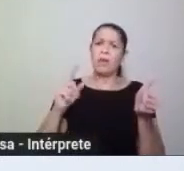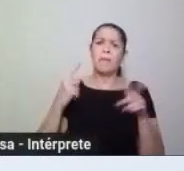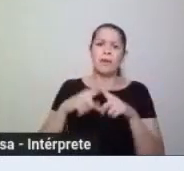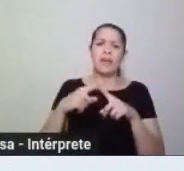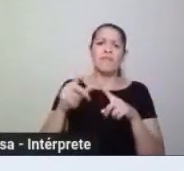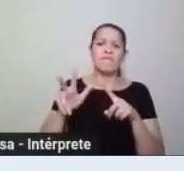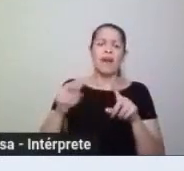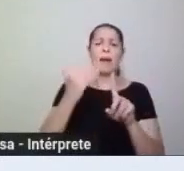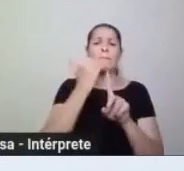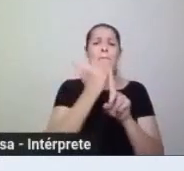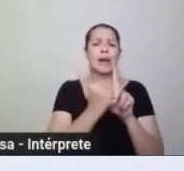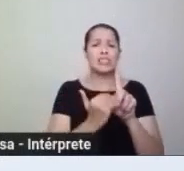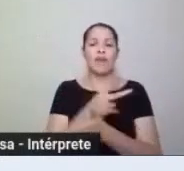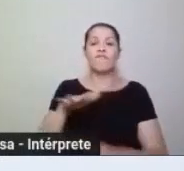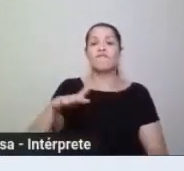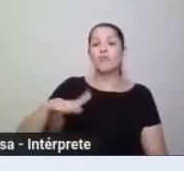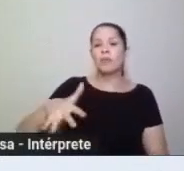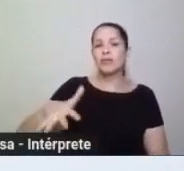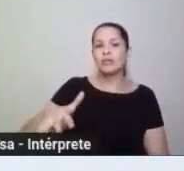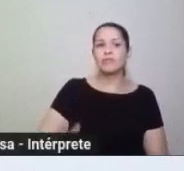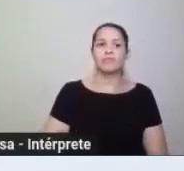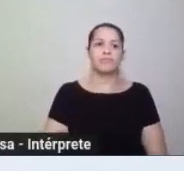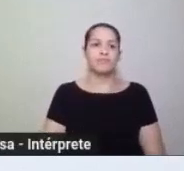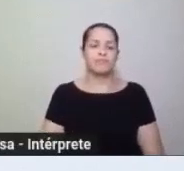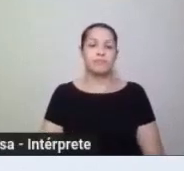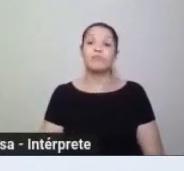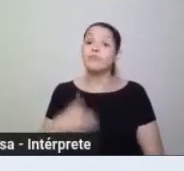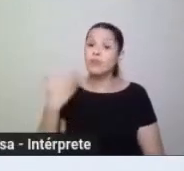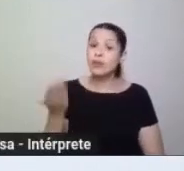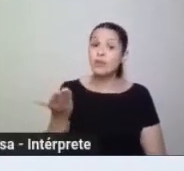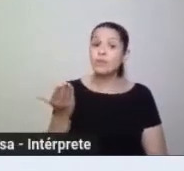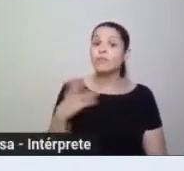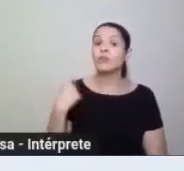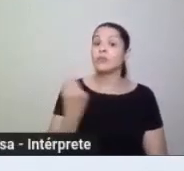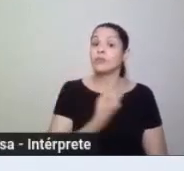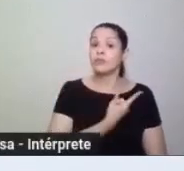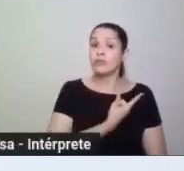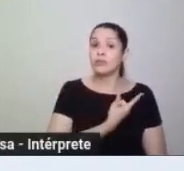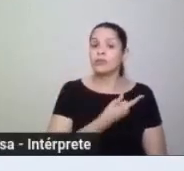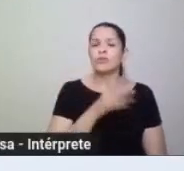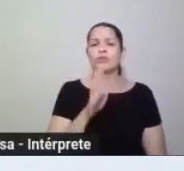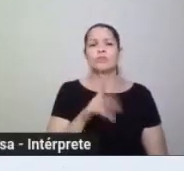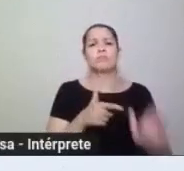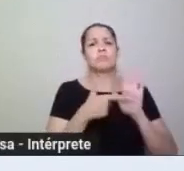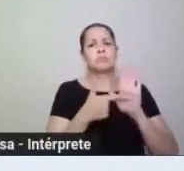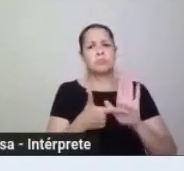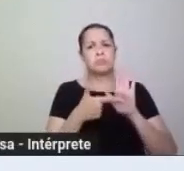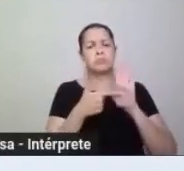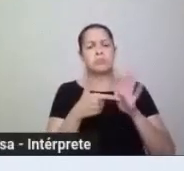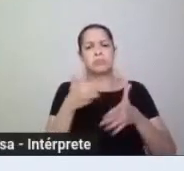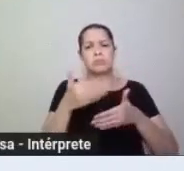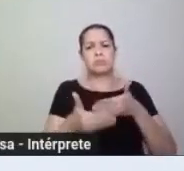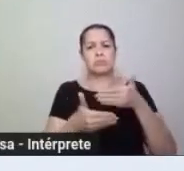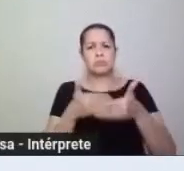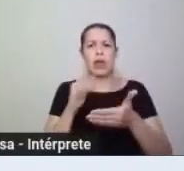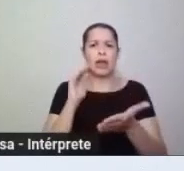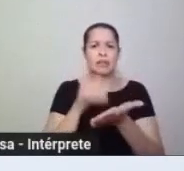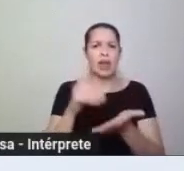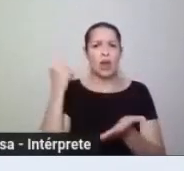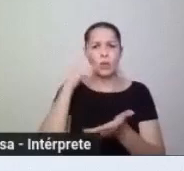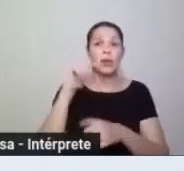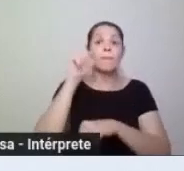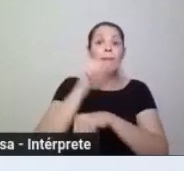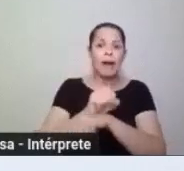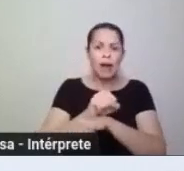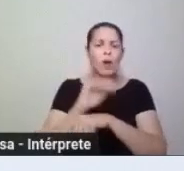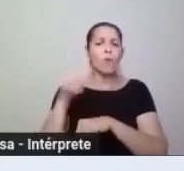precisava continuar monitorando ele. E com isso a gente levou até conseguir parar. Quando